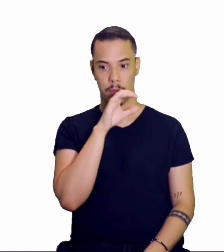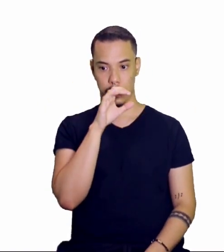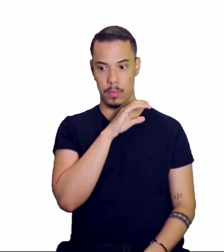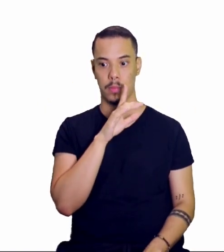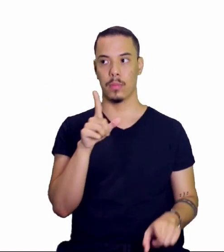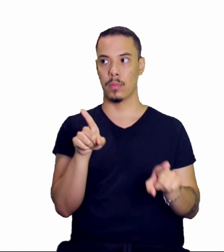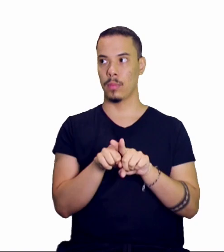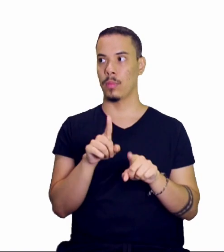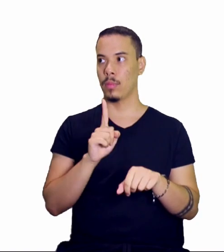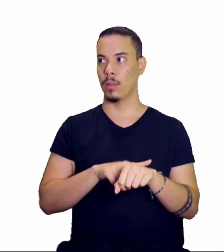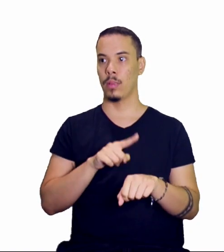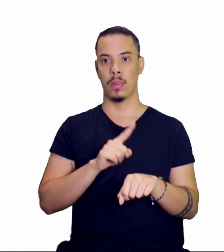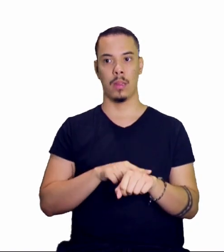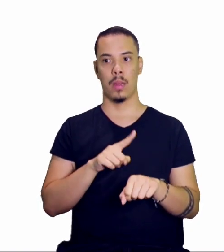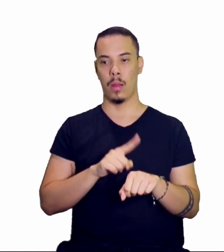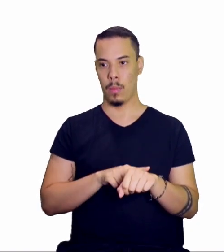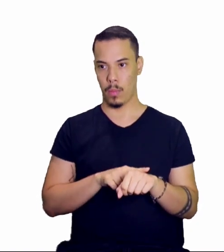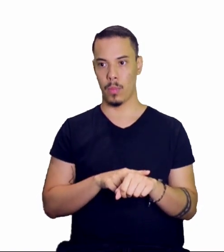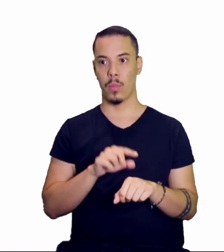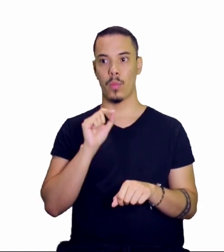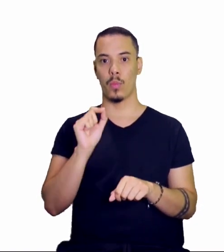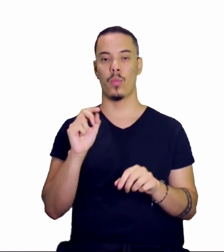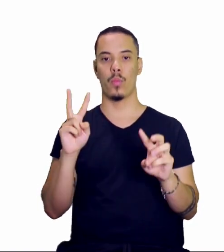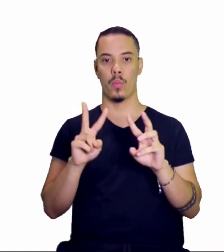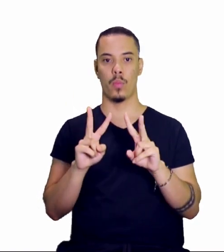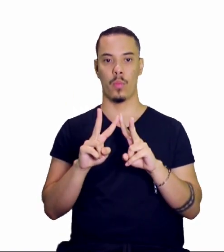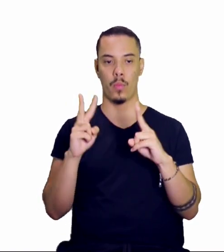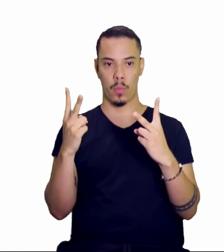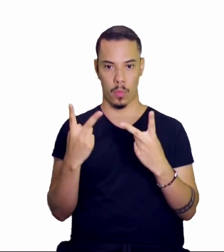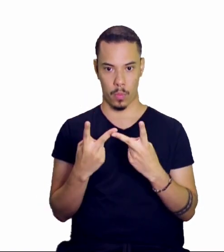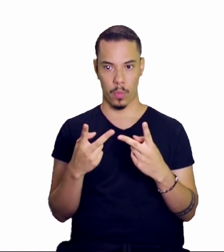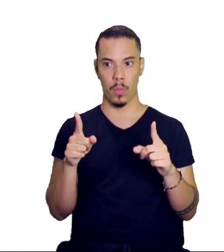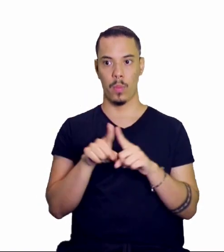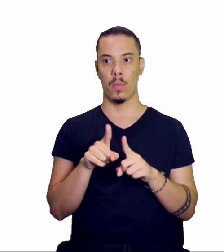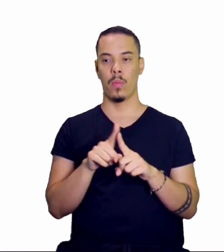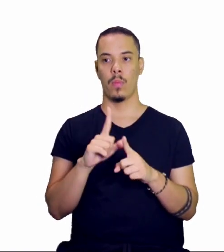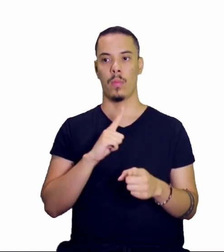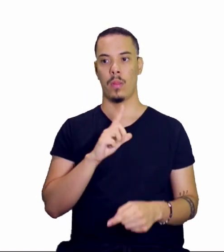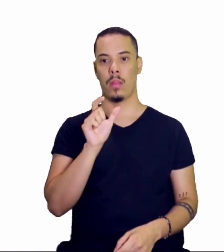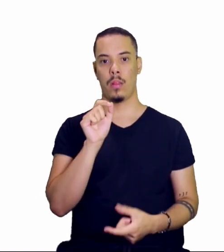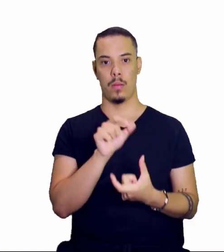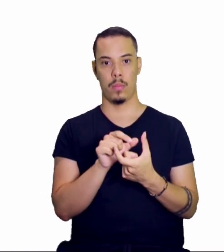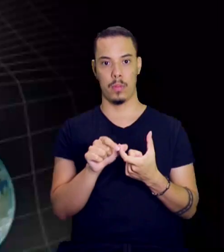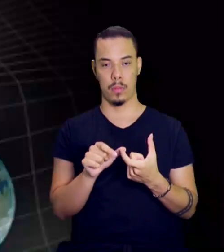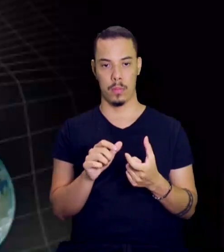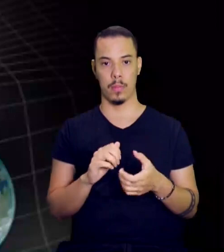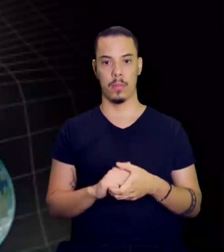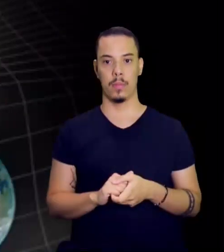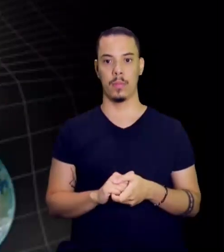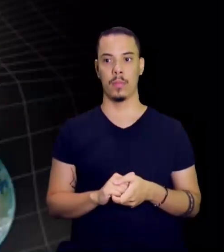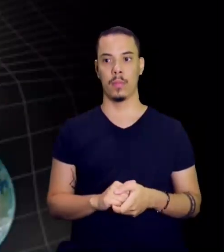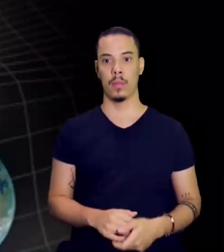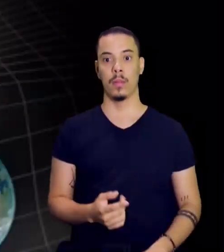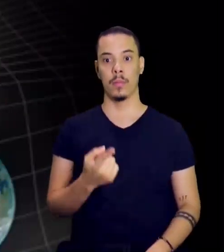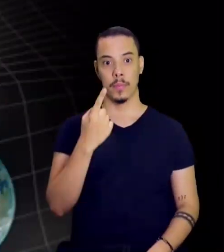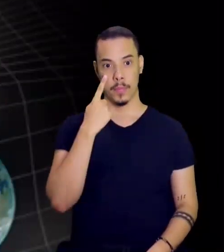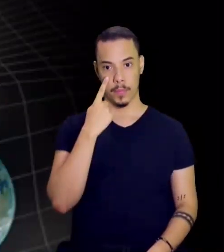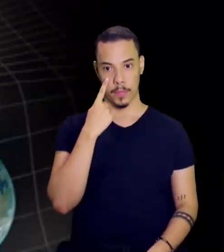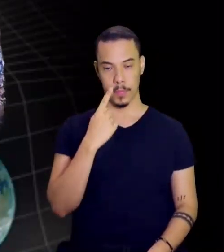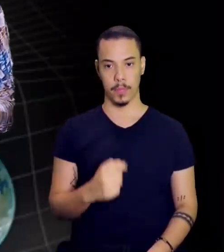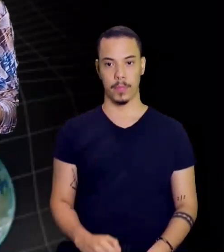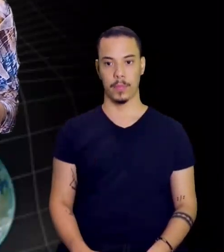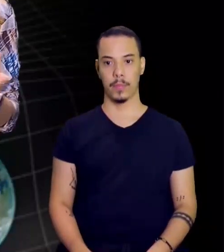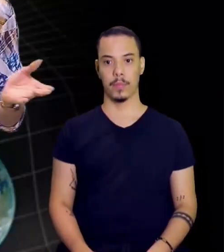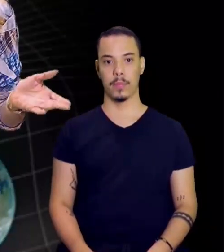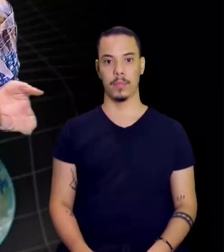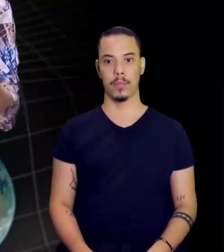também de um tempo. E também o volume, que é derivado de 3 unidades de comprimento. Pessoal, vem aqui com a gente, olha só.